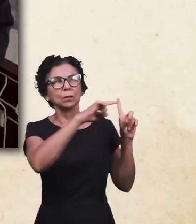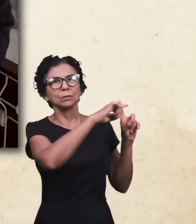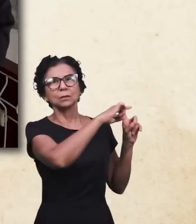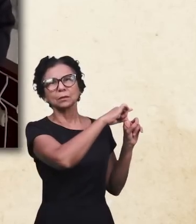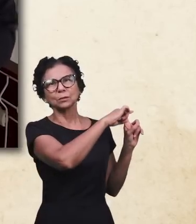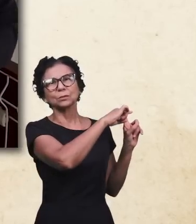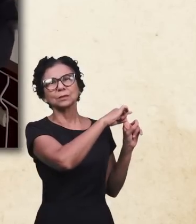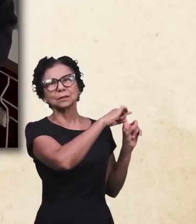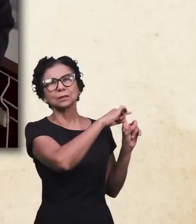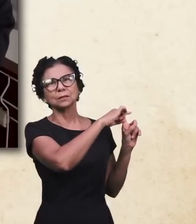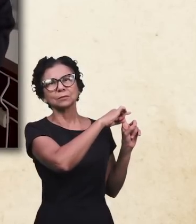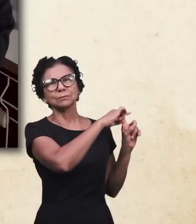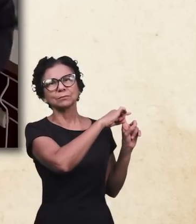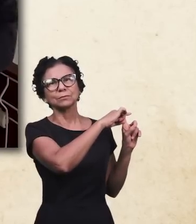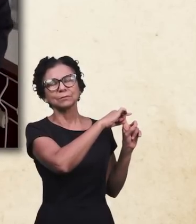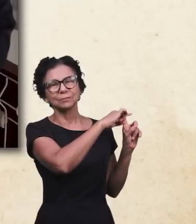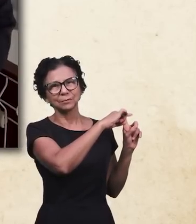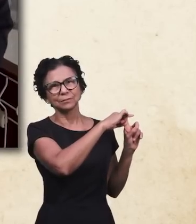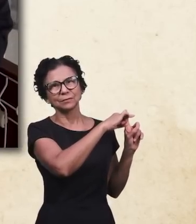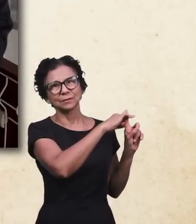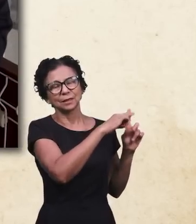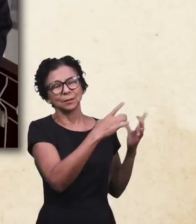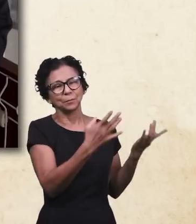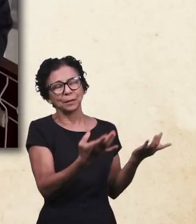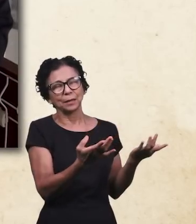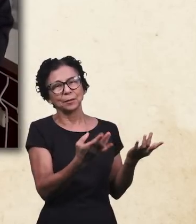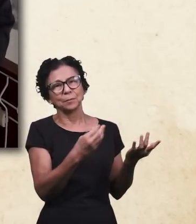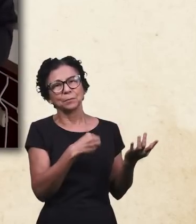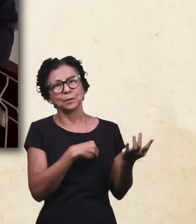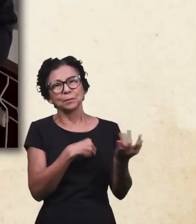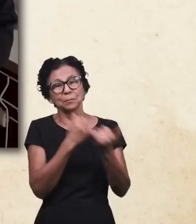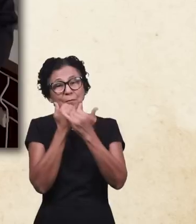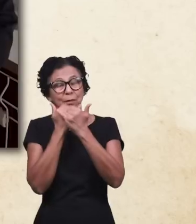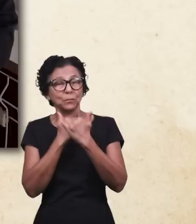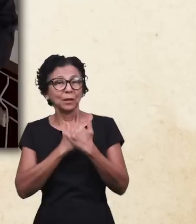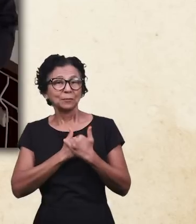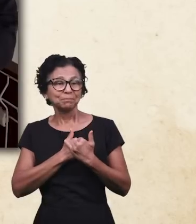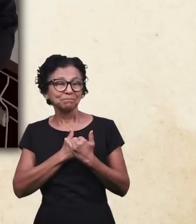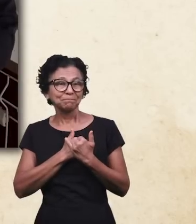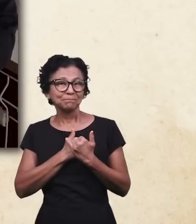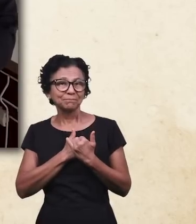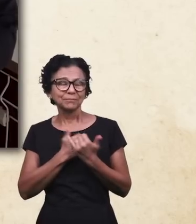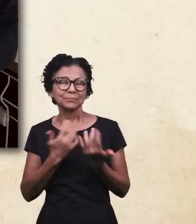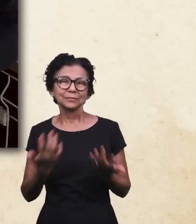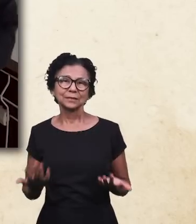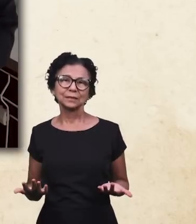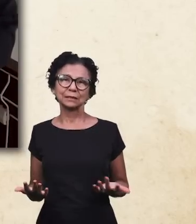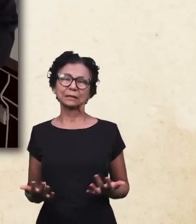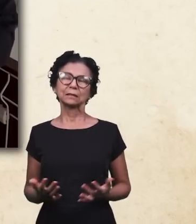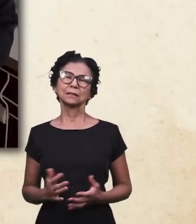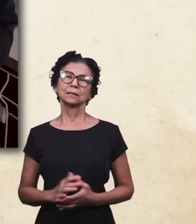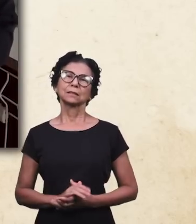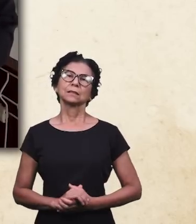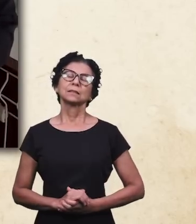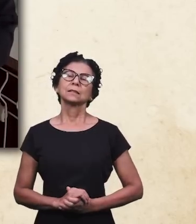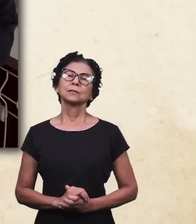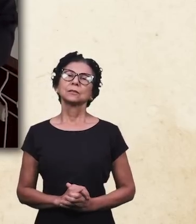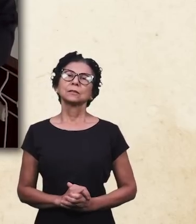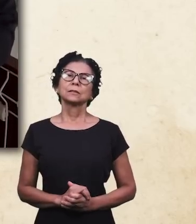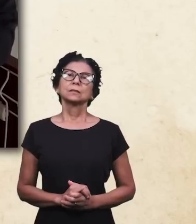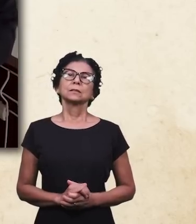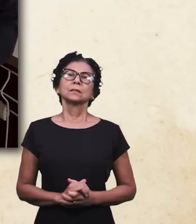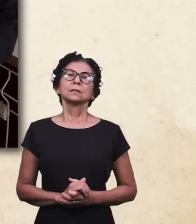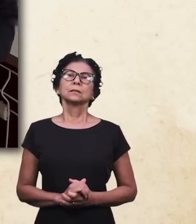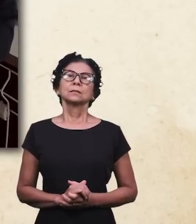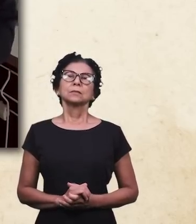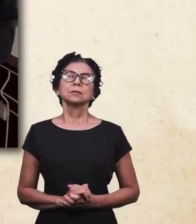imputassem aquele pecado, que não sabia o que fazer. Então, o perdão